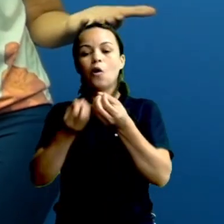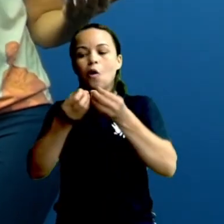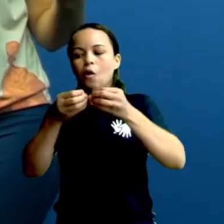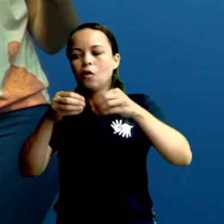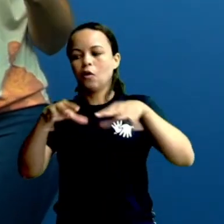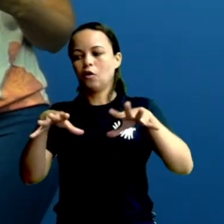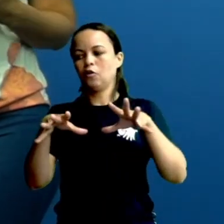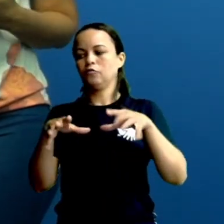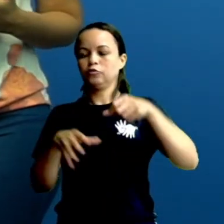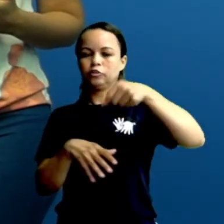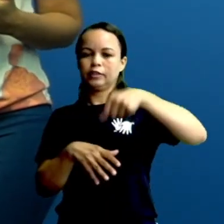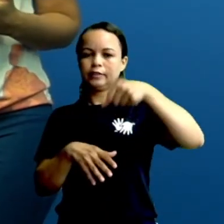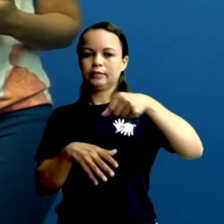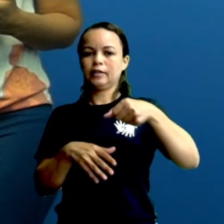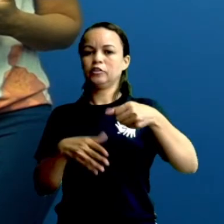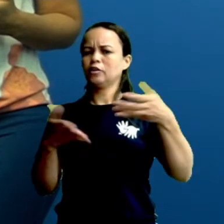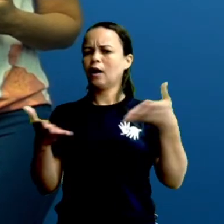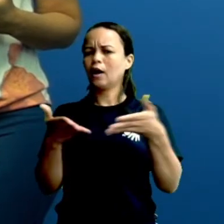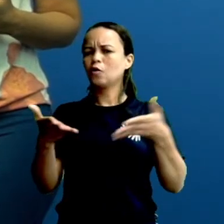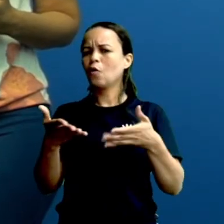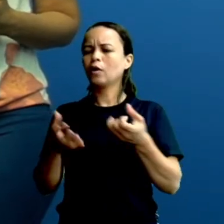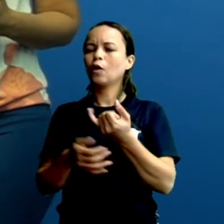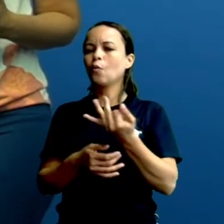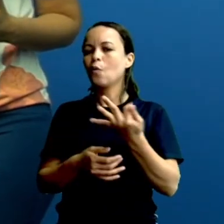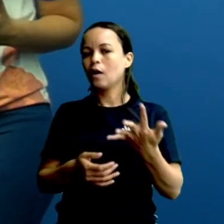agora? Eu posso fazer essa pergunta?